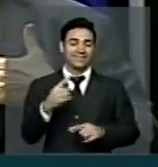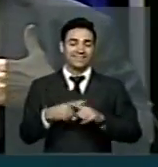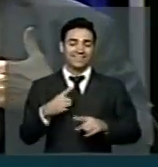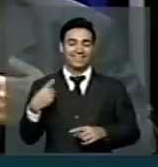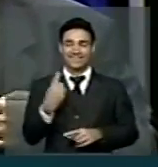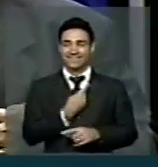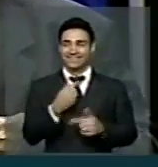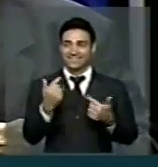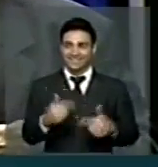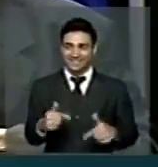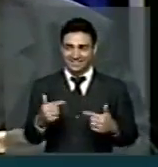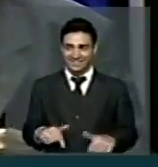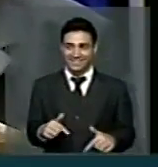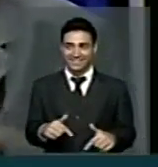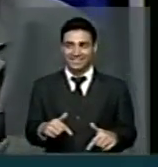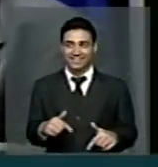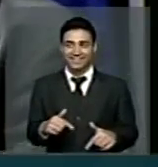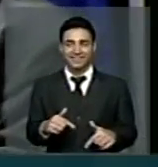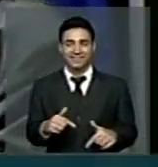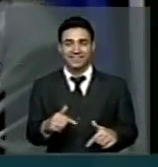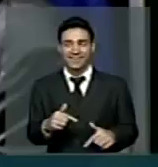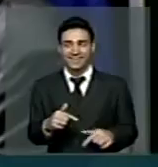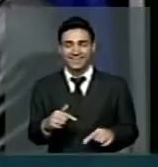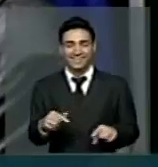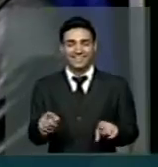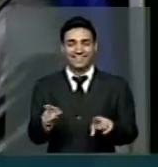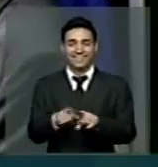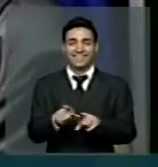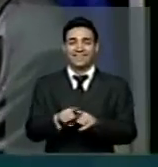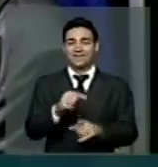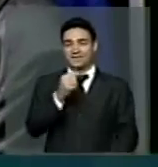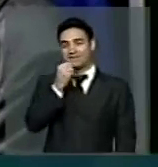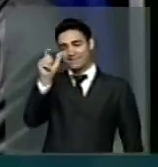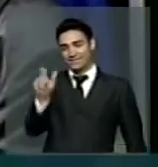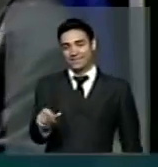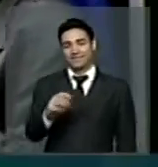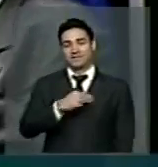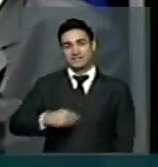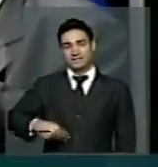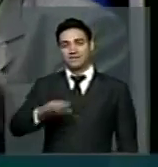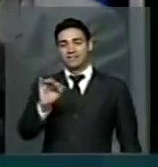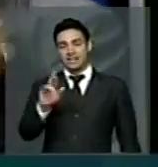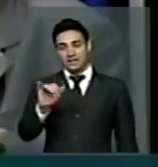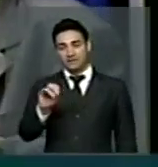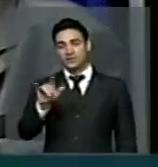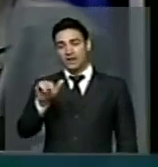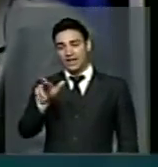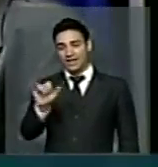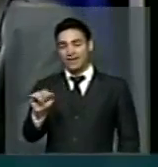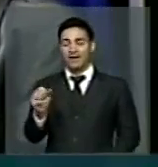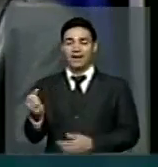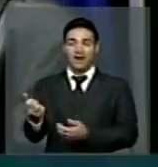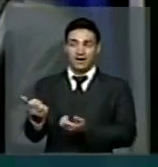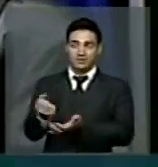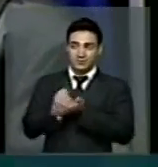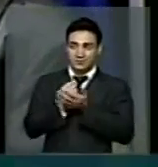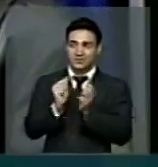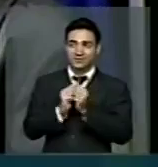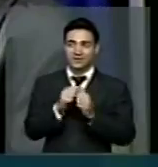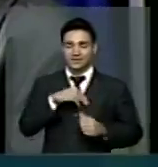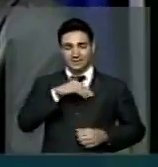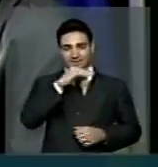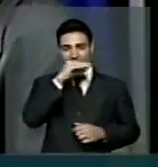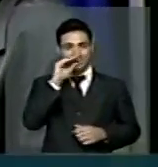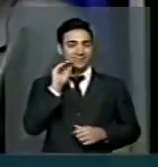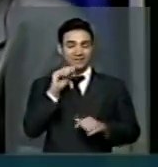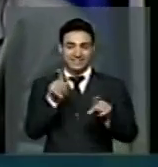não tínhamos. E Fernando Lira, ministro da Justiça, nos ajudou, junto a Sarney, na